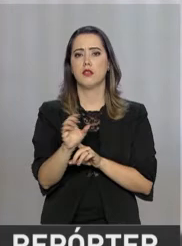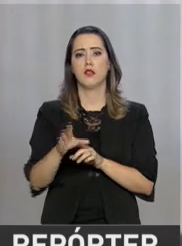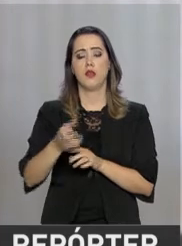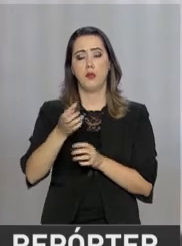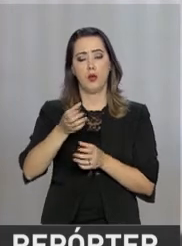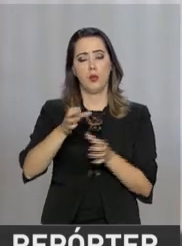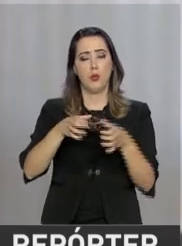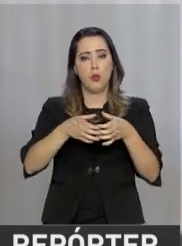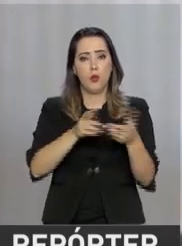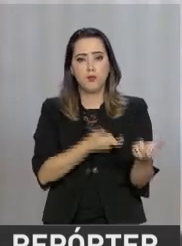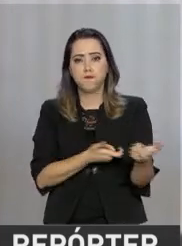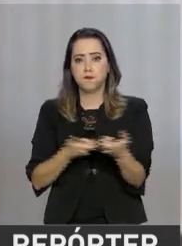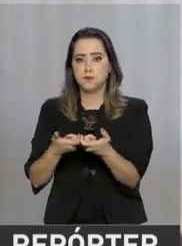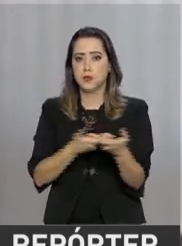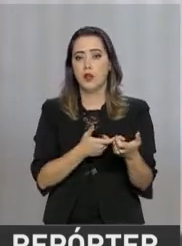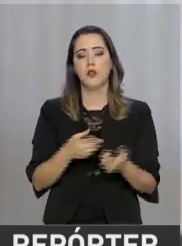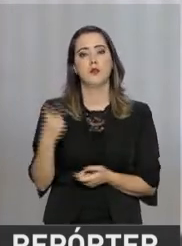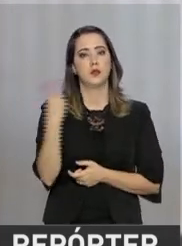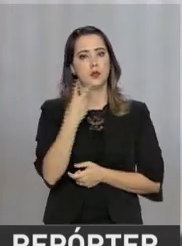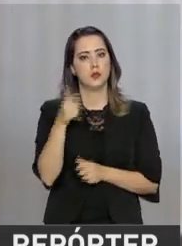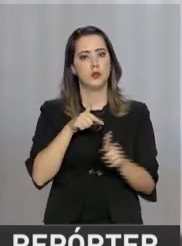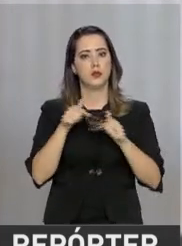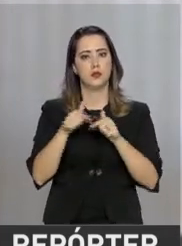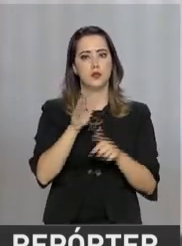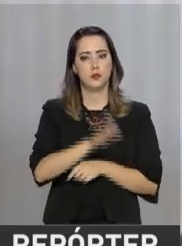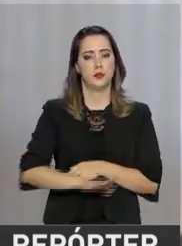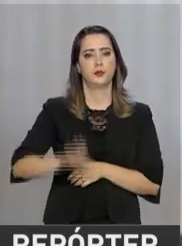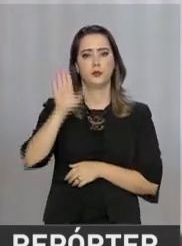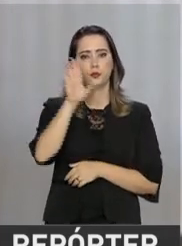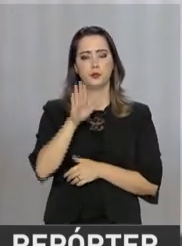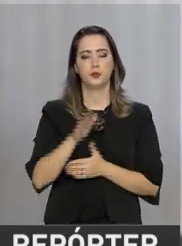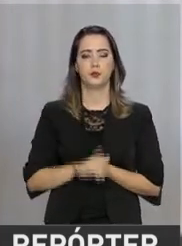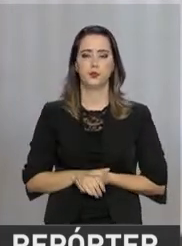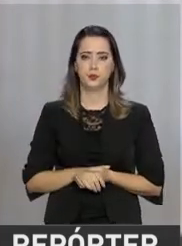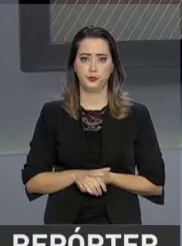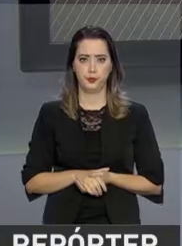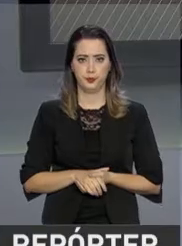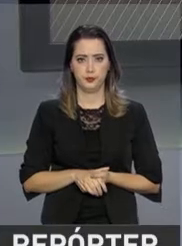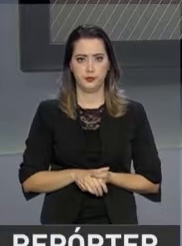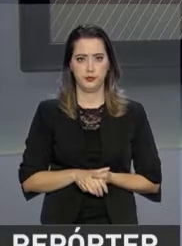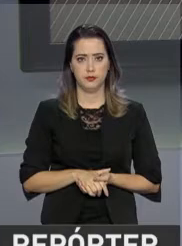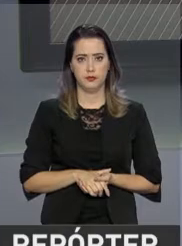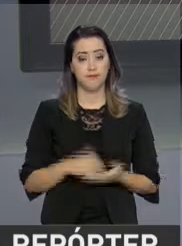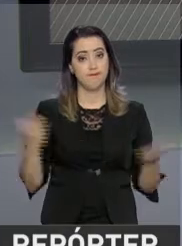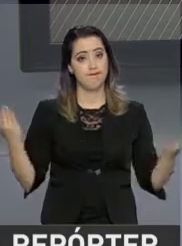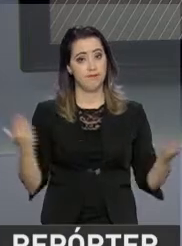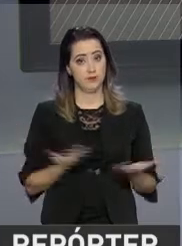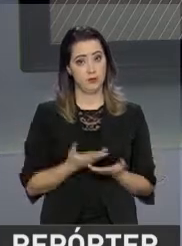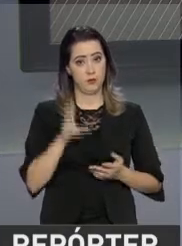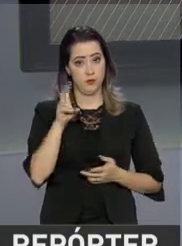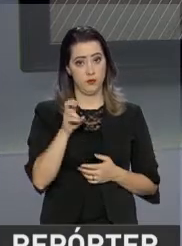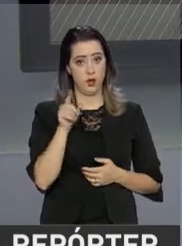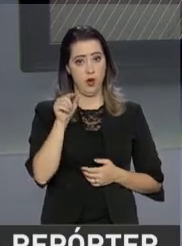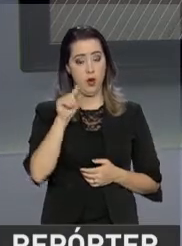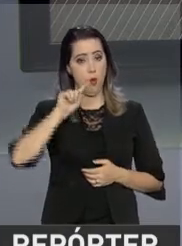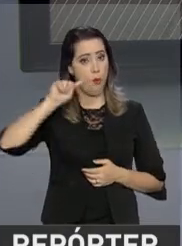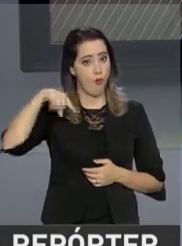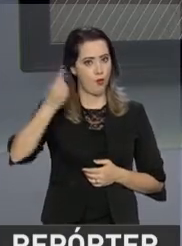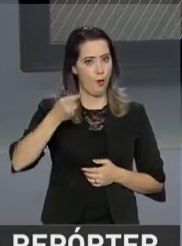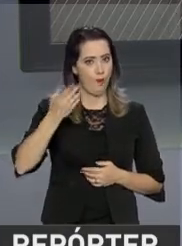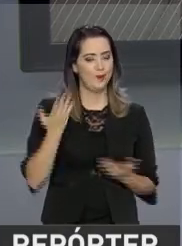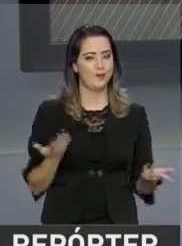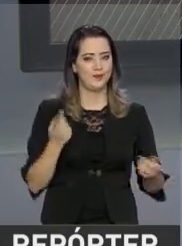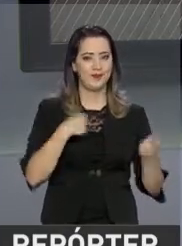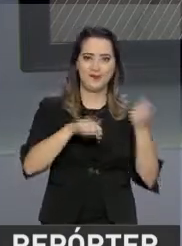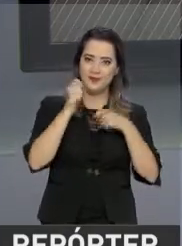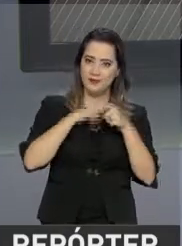pelo sucesso da segunda Operação Nacional Tiradentes. Vamos tratar agora de outro assunto. O tema